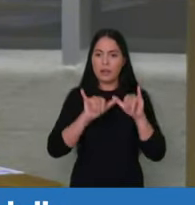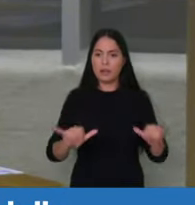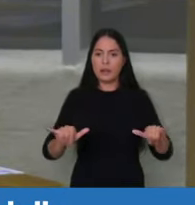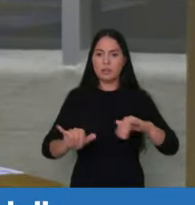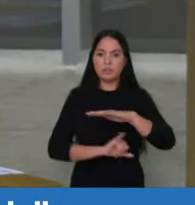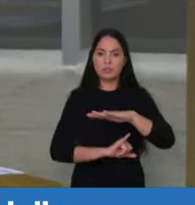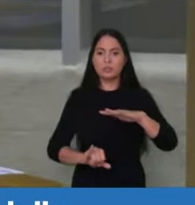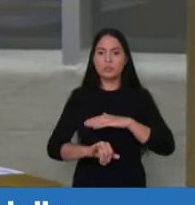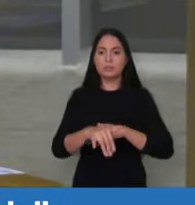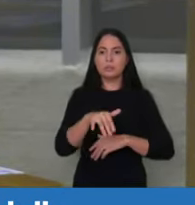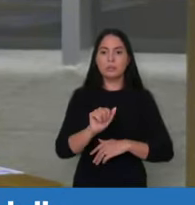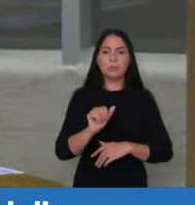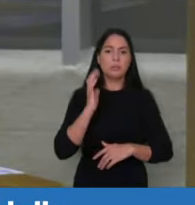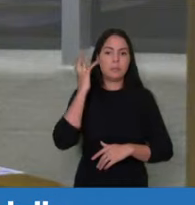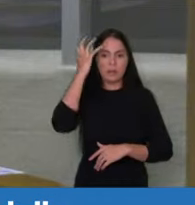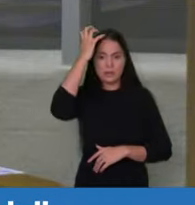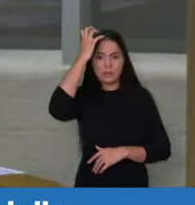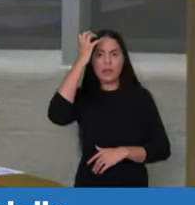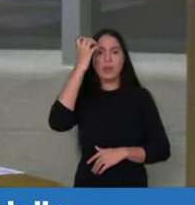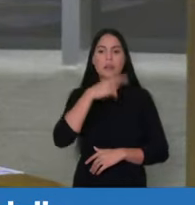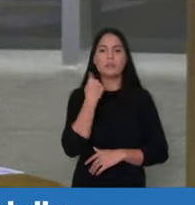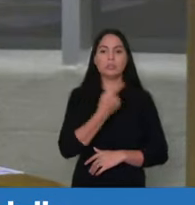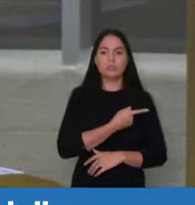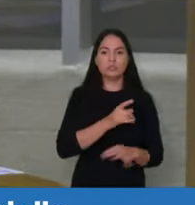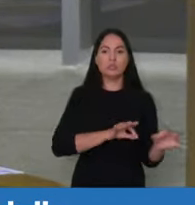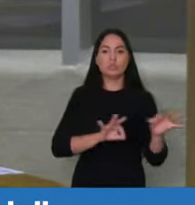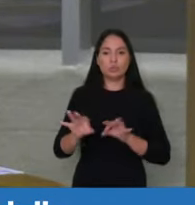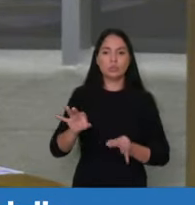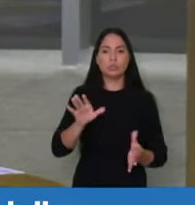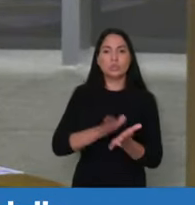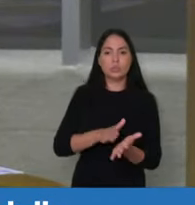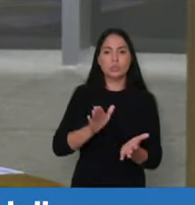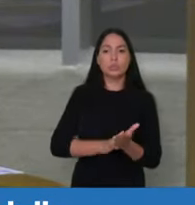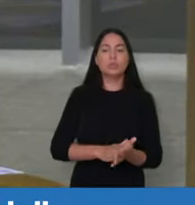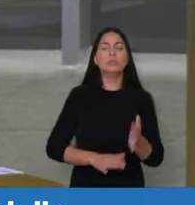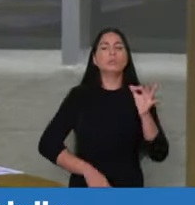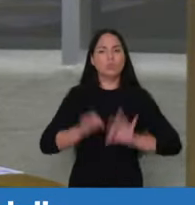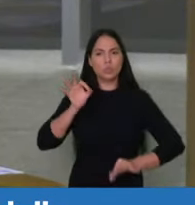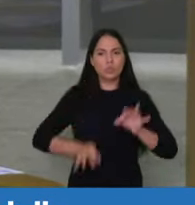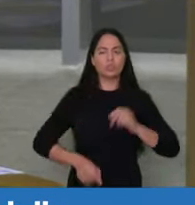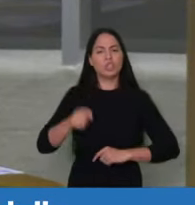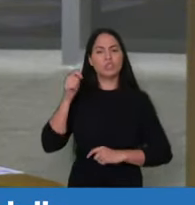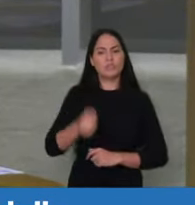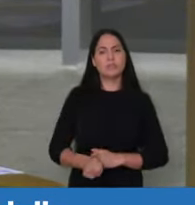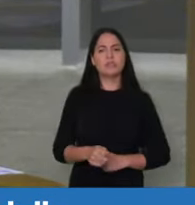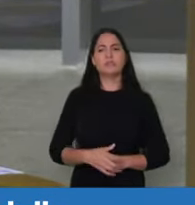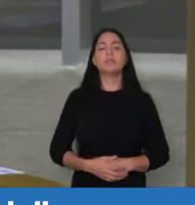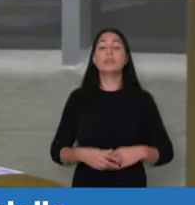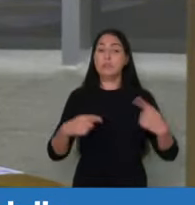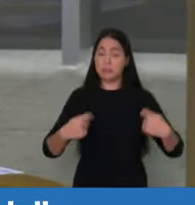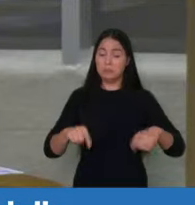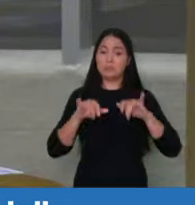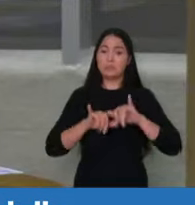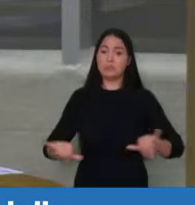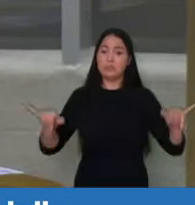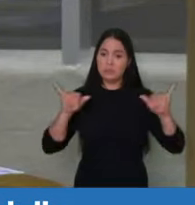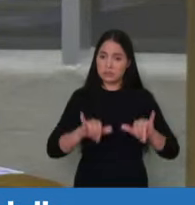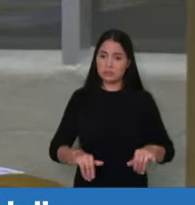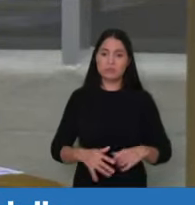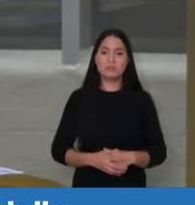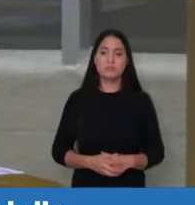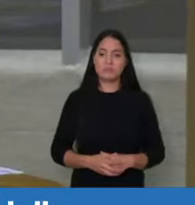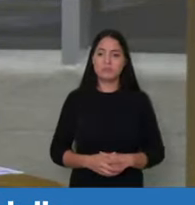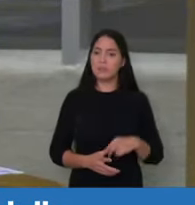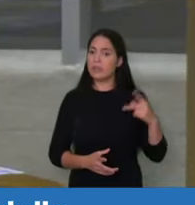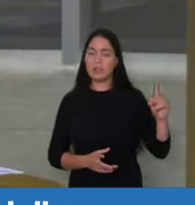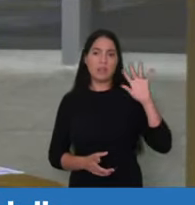segue organizado e cobrando justiça por esse caso, já que, e isso é fundamental que se diga, esse caso não se